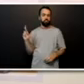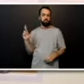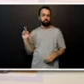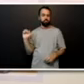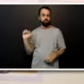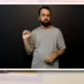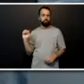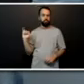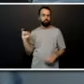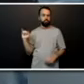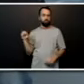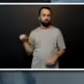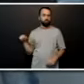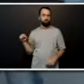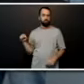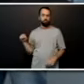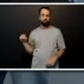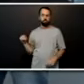Ó,